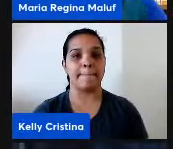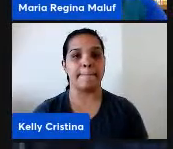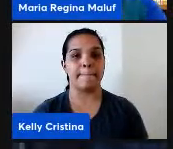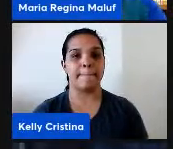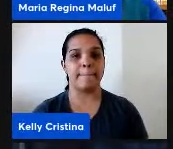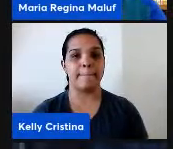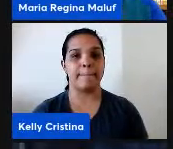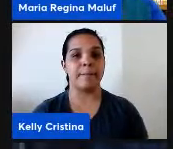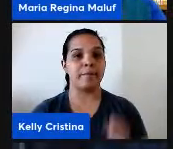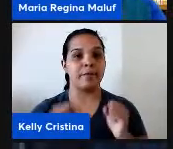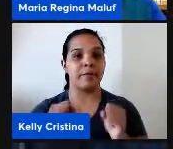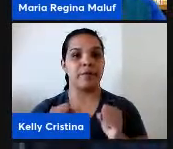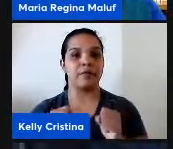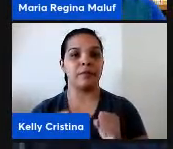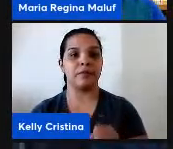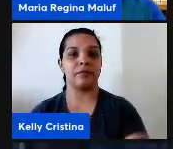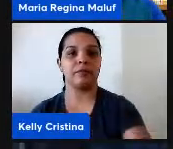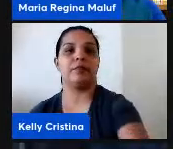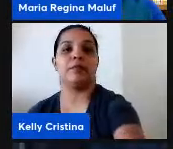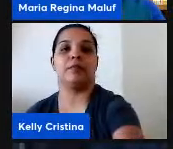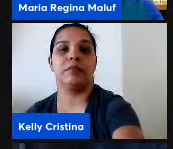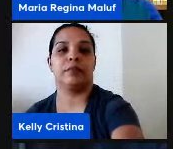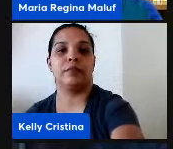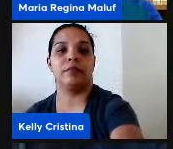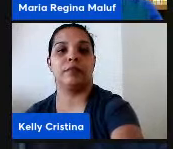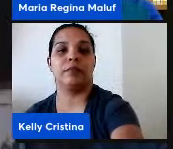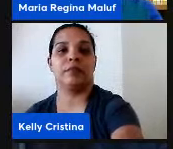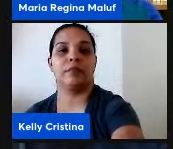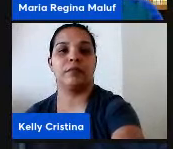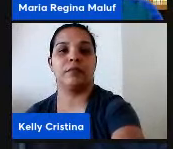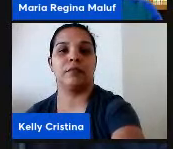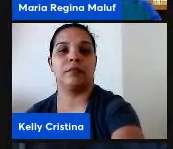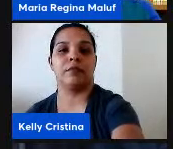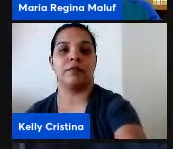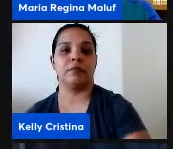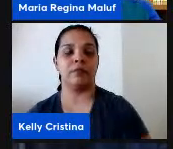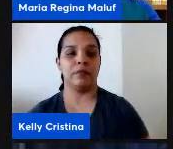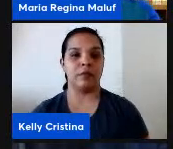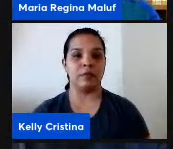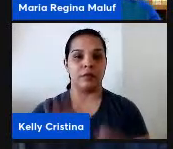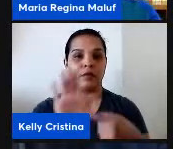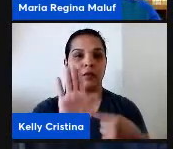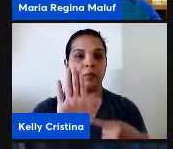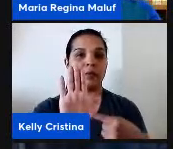Professora, pode dar início? Sim. Posso. Eu vou fazer uma apresentação aqui